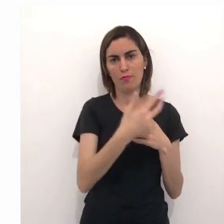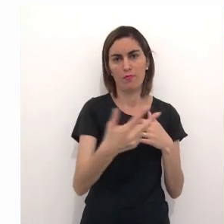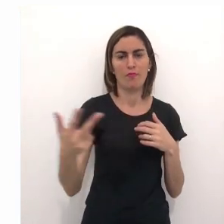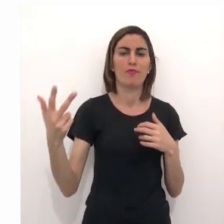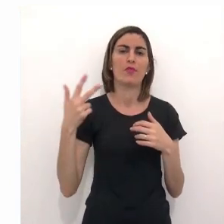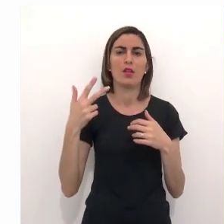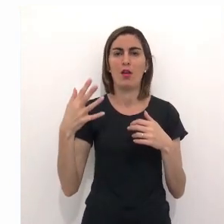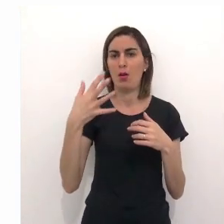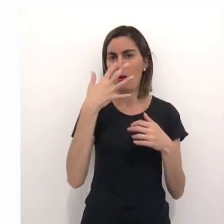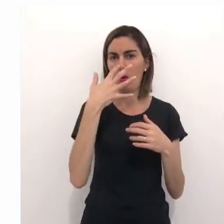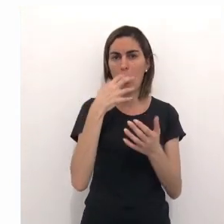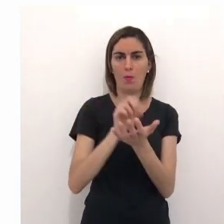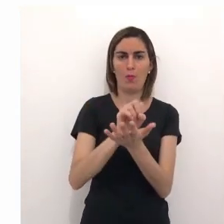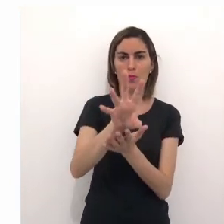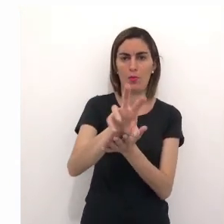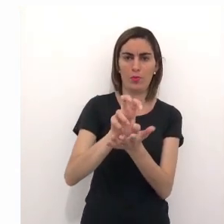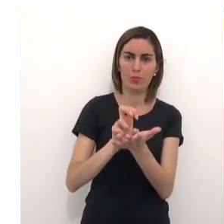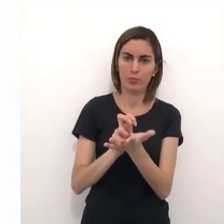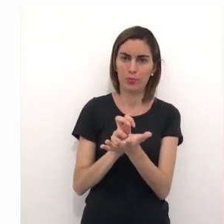Educa PE.